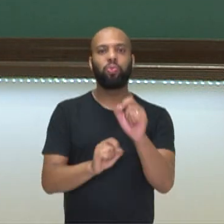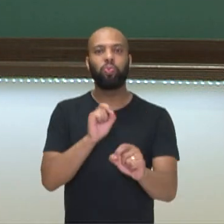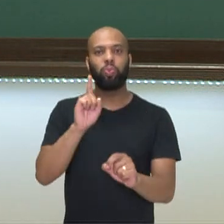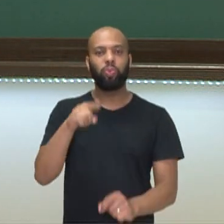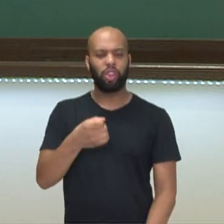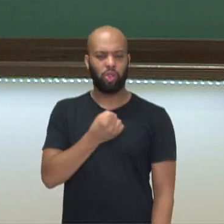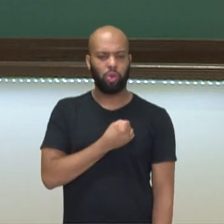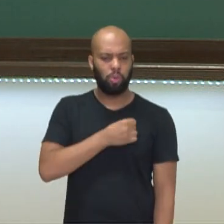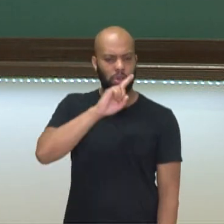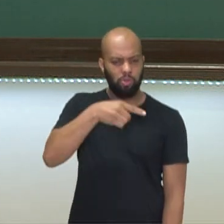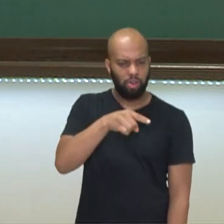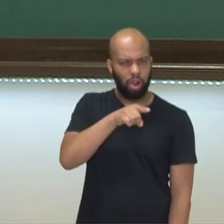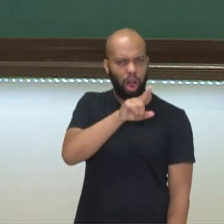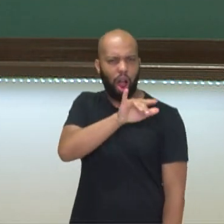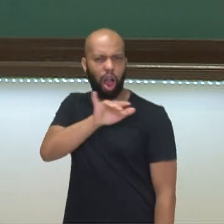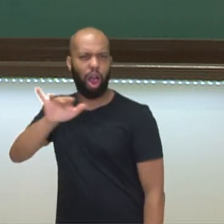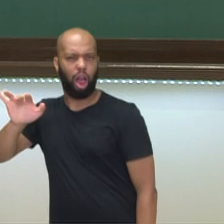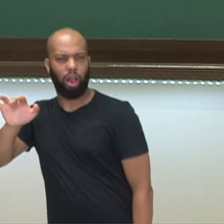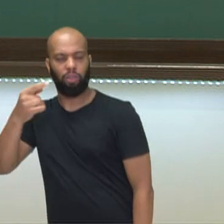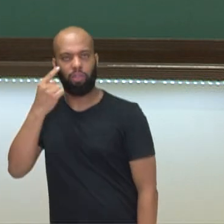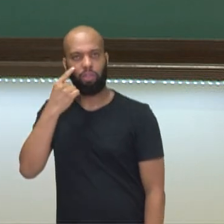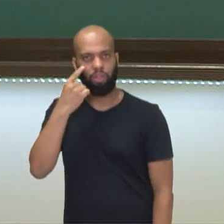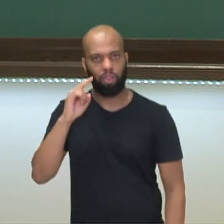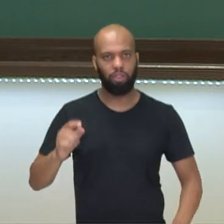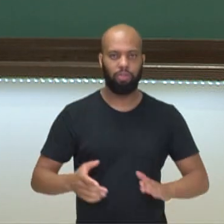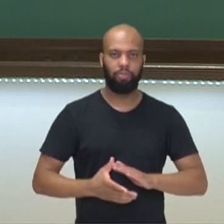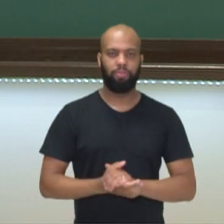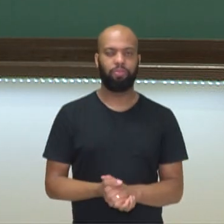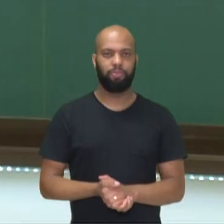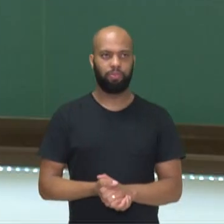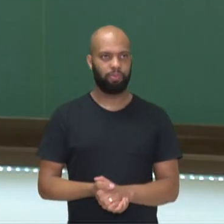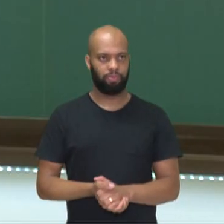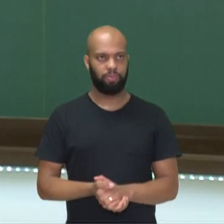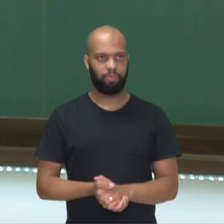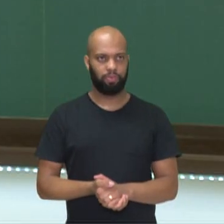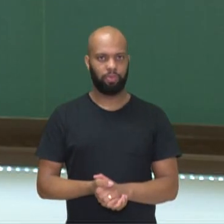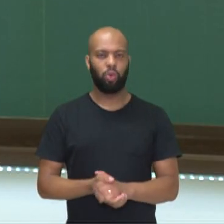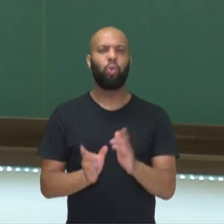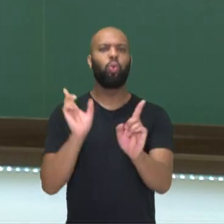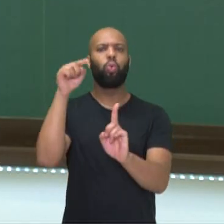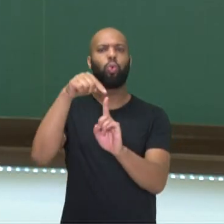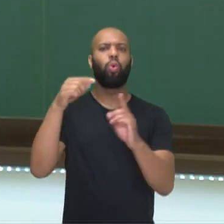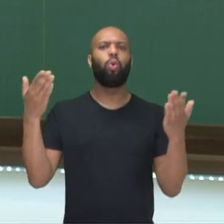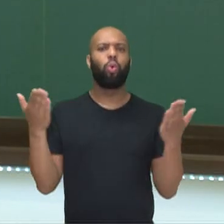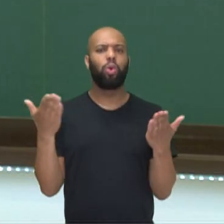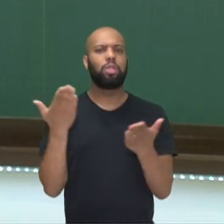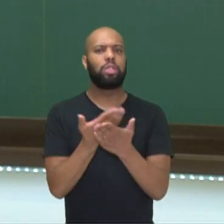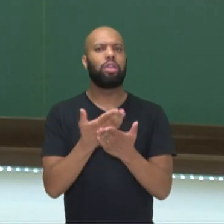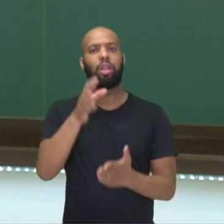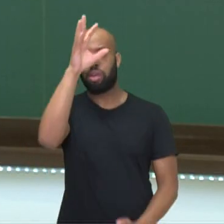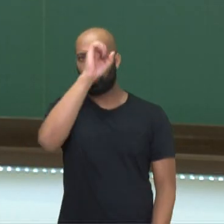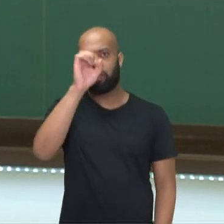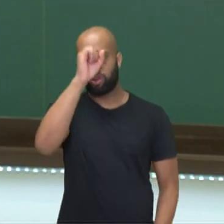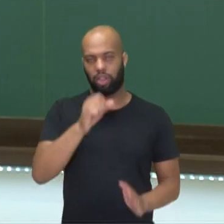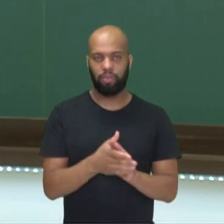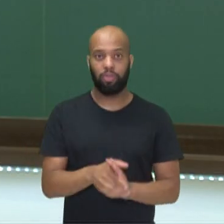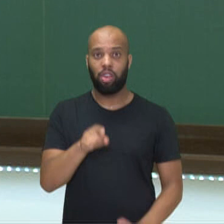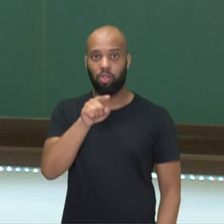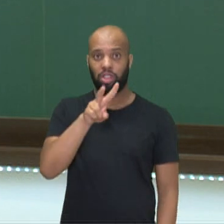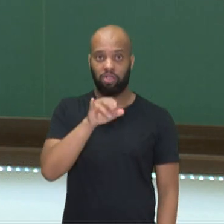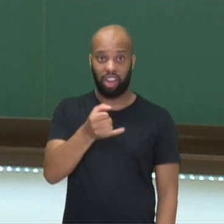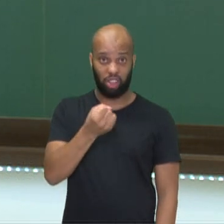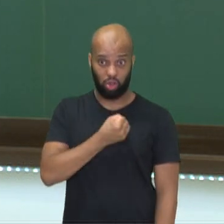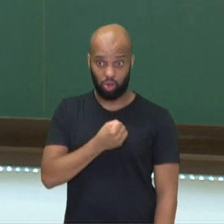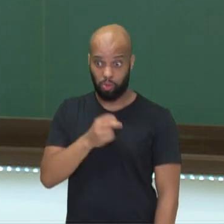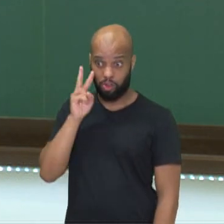dízimas periódicas. Vamos dar uma olhadinha. Qual que é o objetivo da aula de hoje? Reconhecer a dízima periódica e